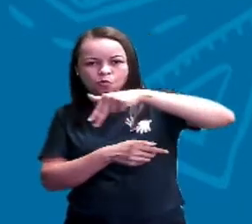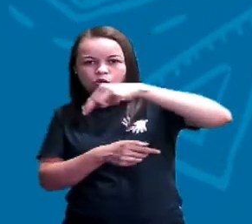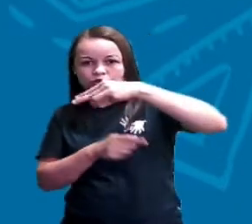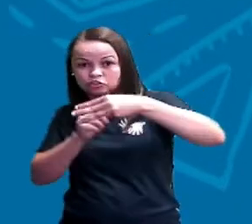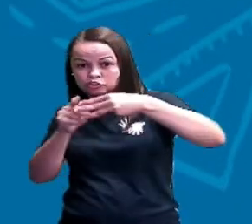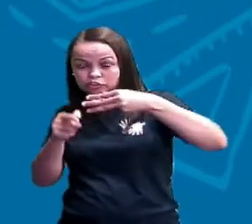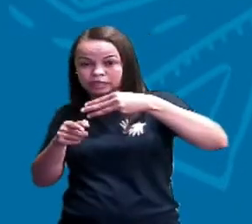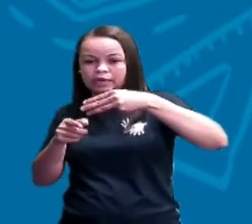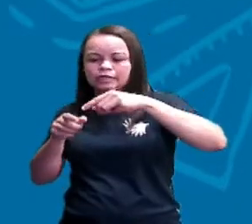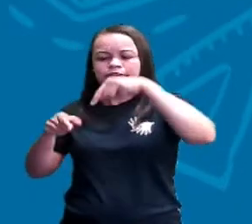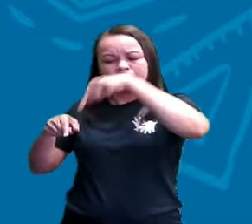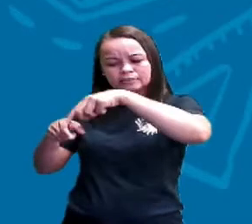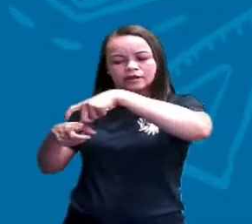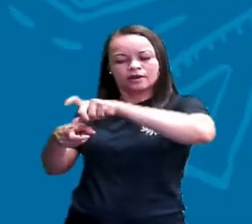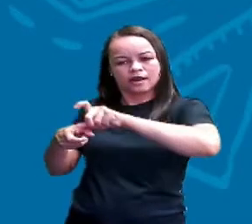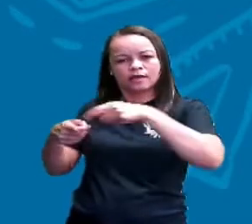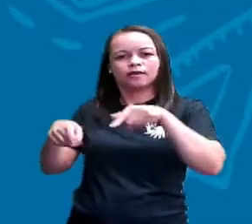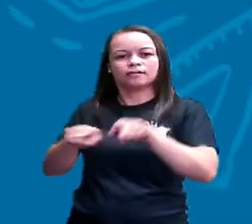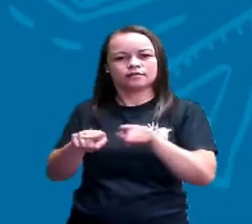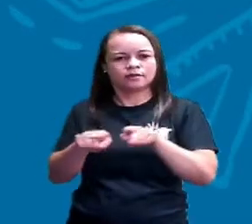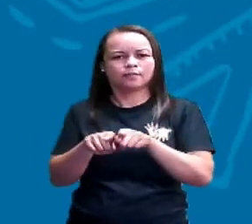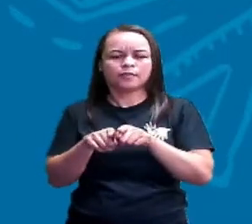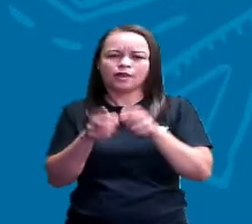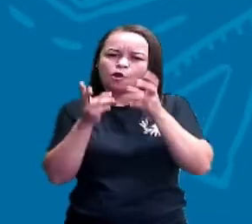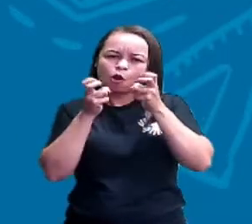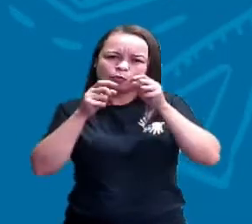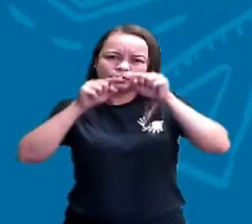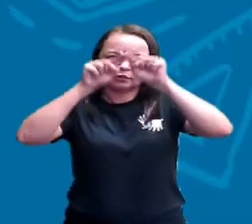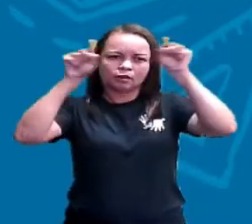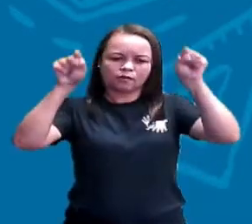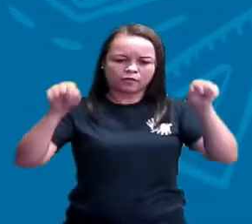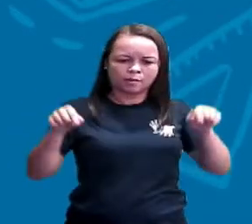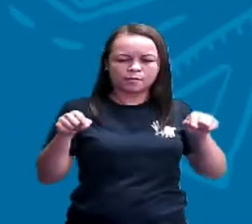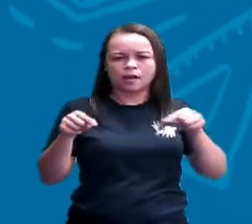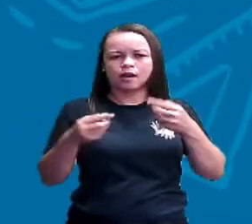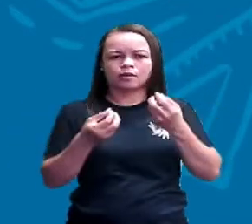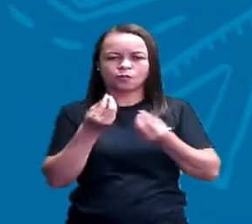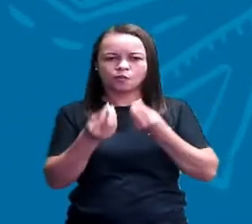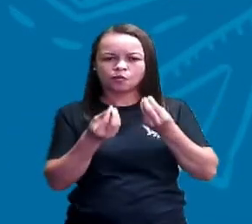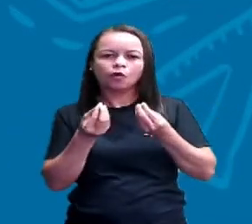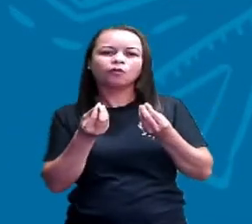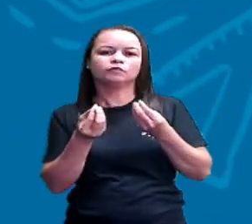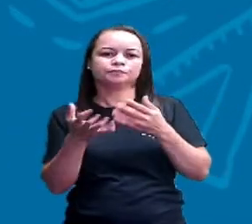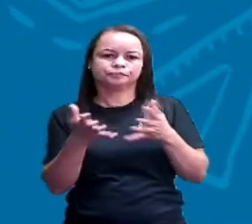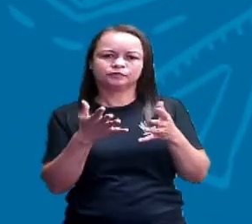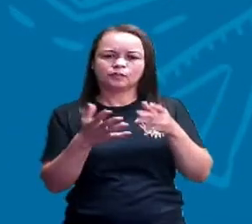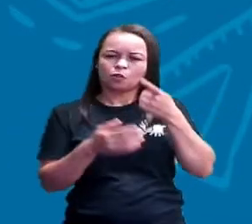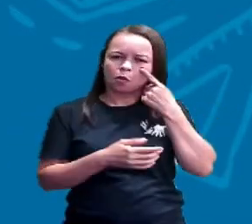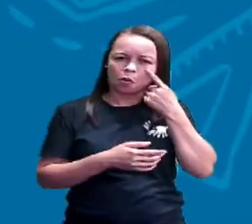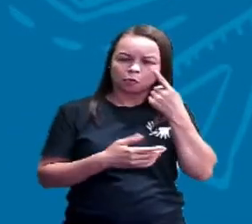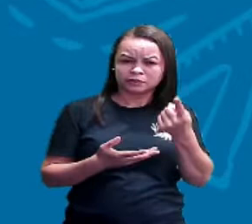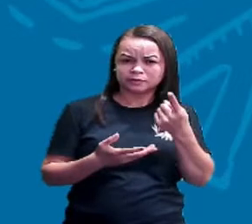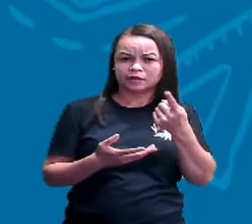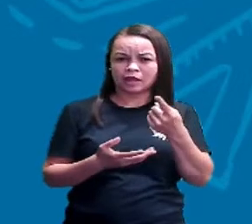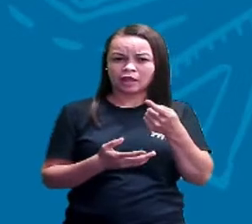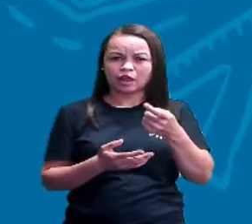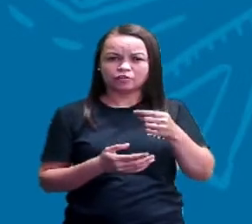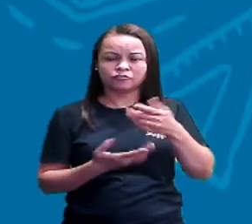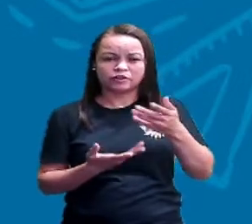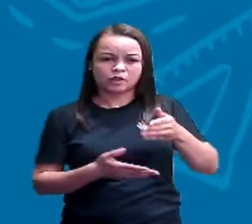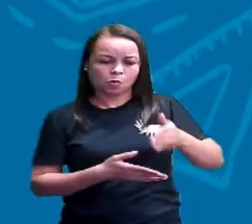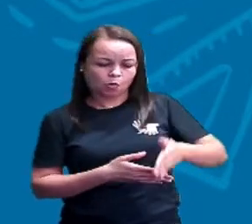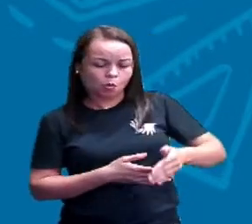como ficou a barra de Amanda. Olha só, gente, vamos observar o tamanho de Amanda